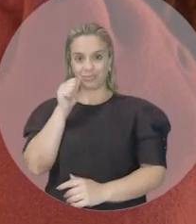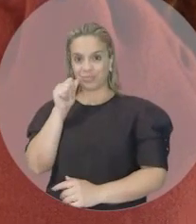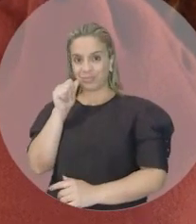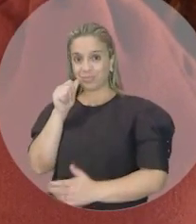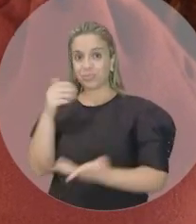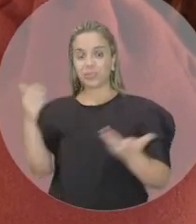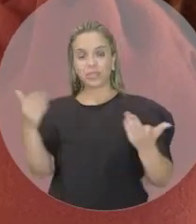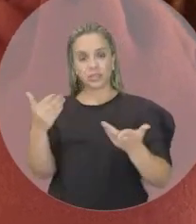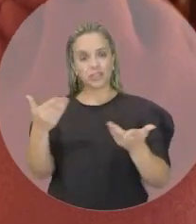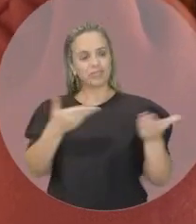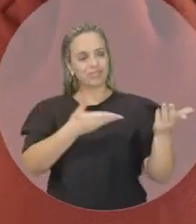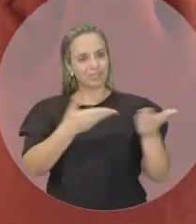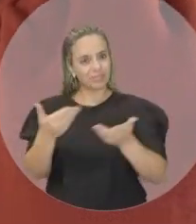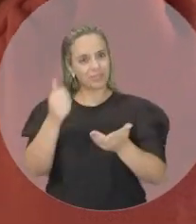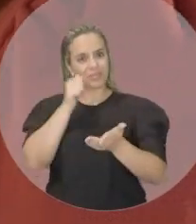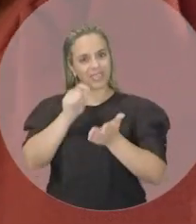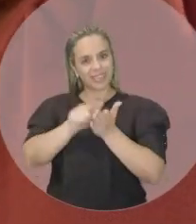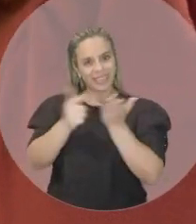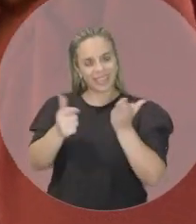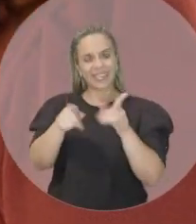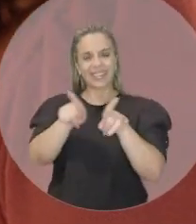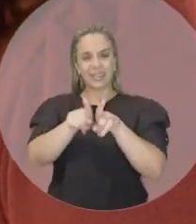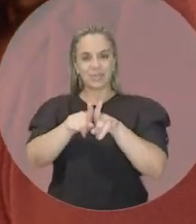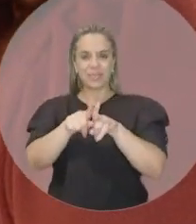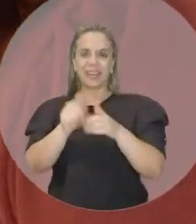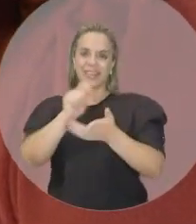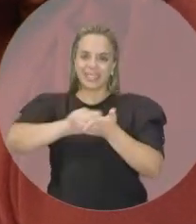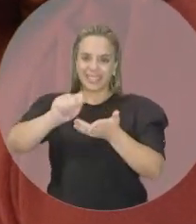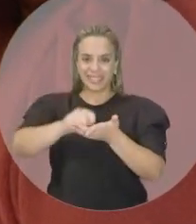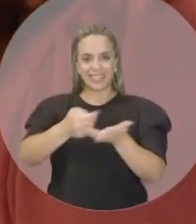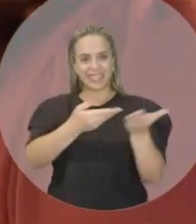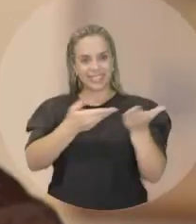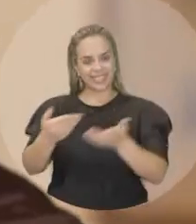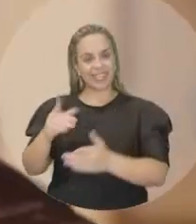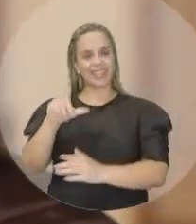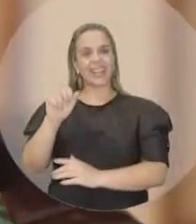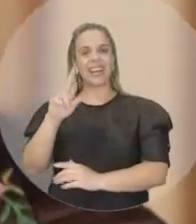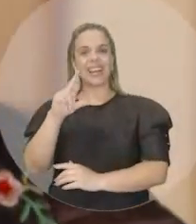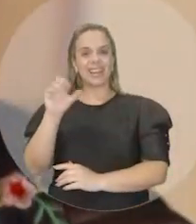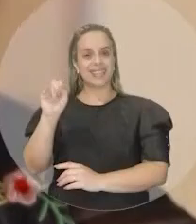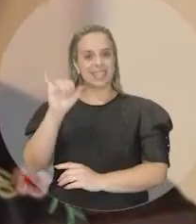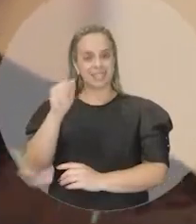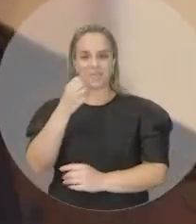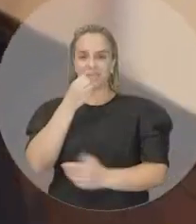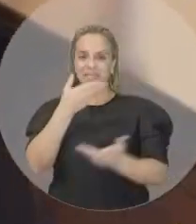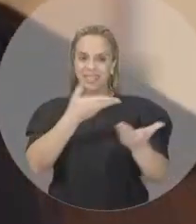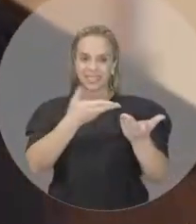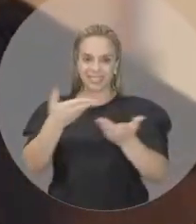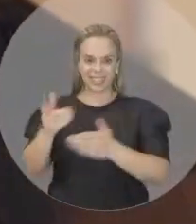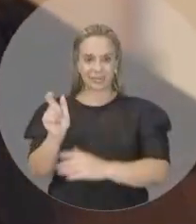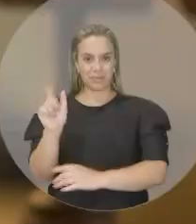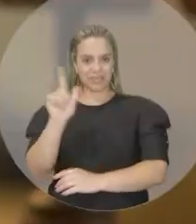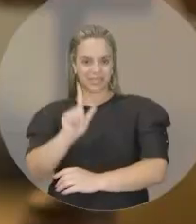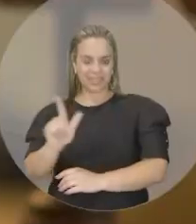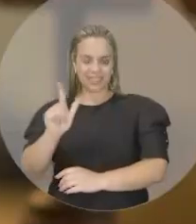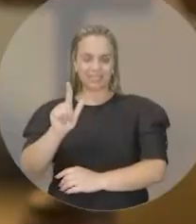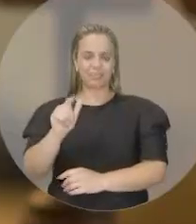Eu recebo aqui hoje a jornalista e escritora Larissa Campos. Larissa, seja bem-vinda ao Palavra